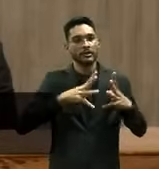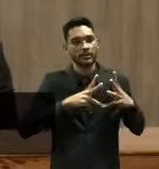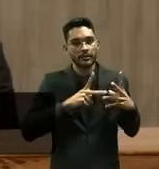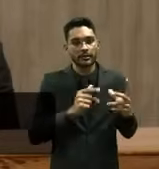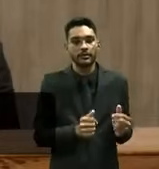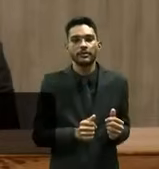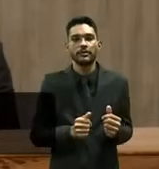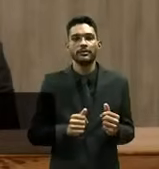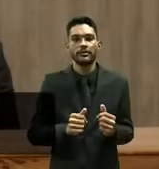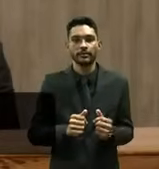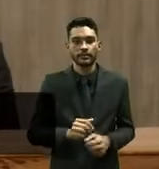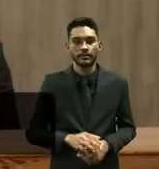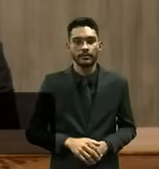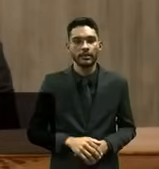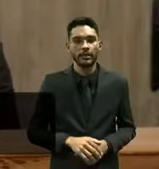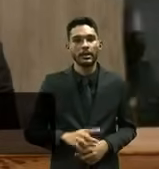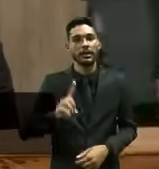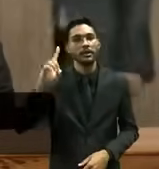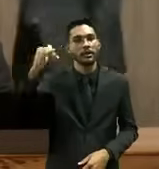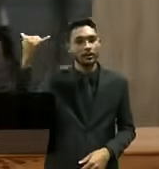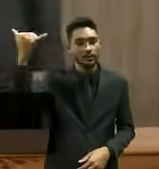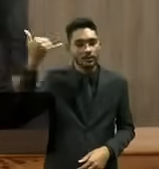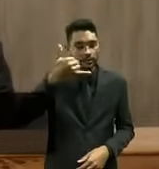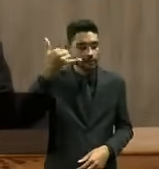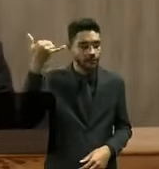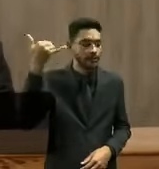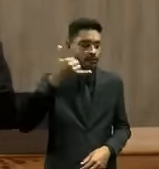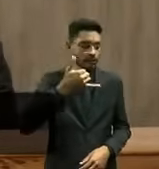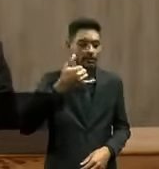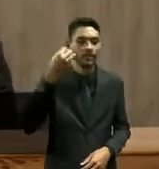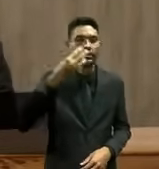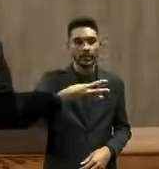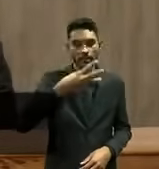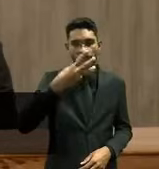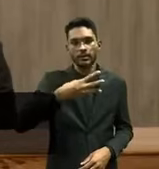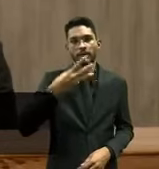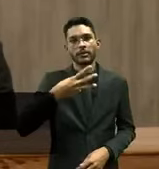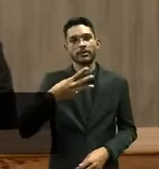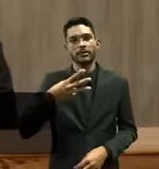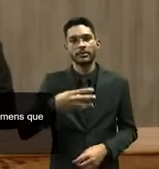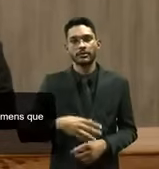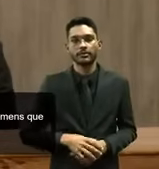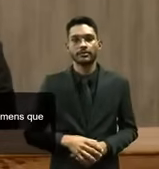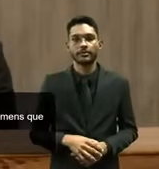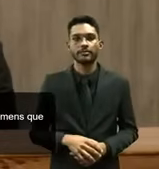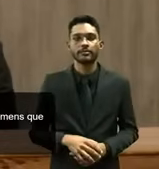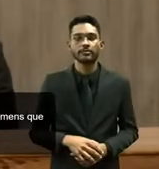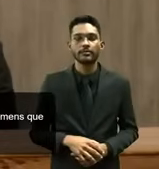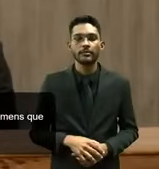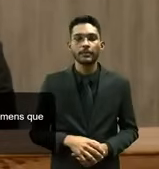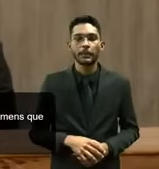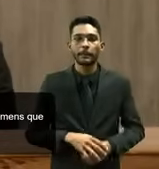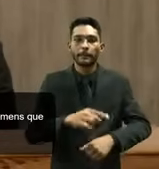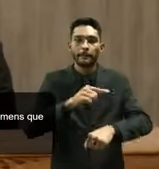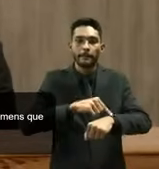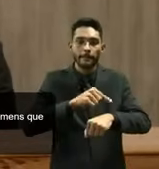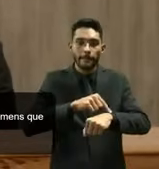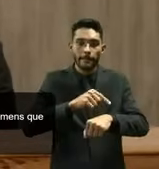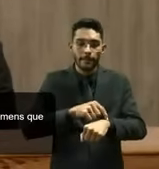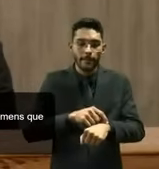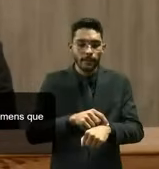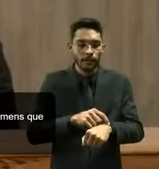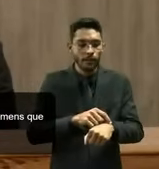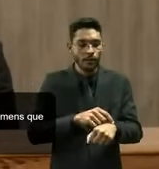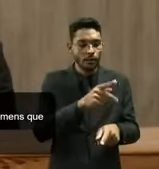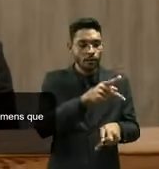isso por três vezes e tudo tornou a recolher-se no céu e Eis que na mesma hora pararam junto da casa